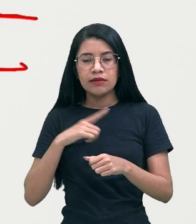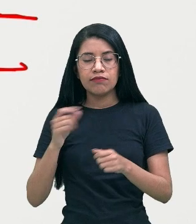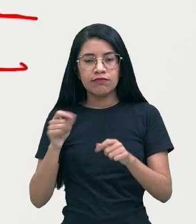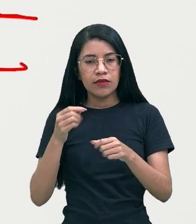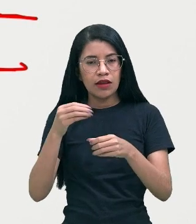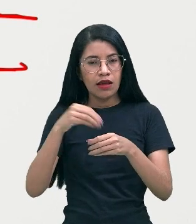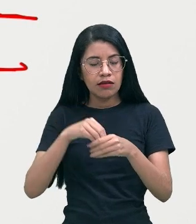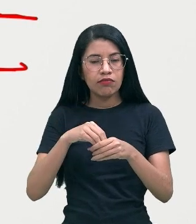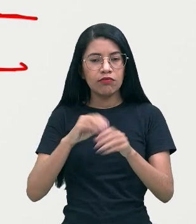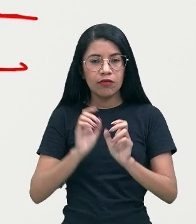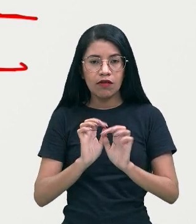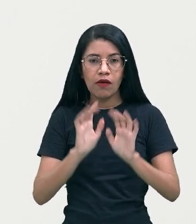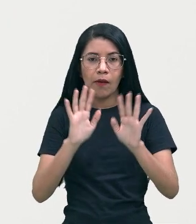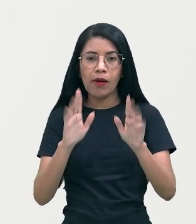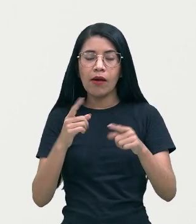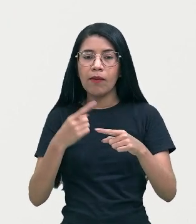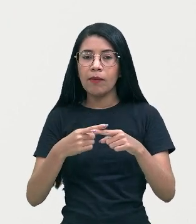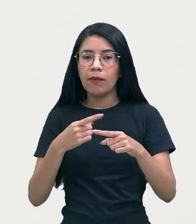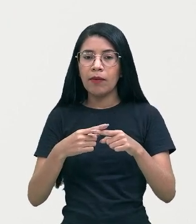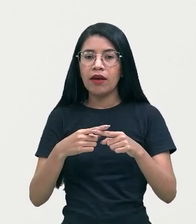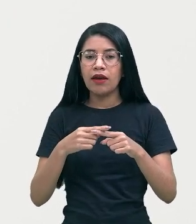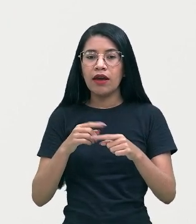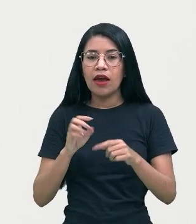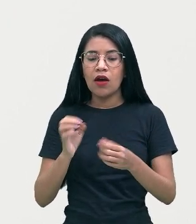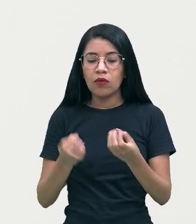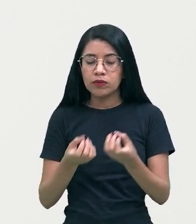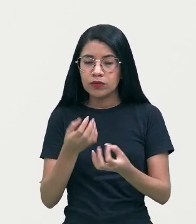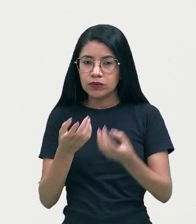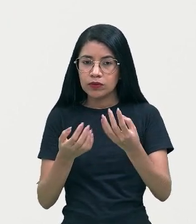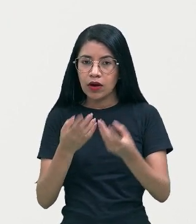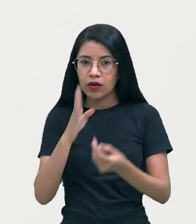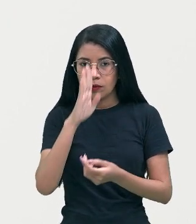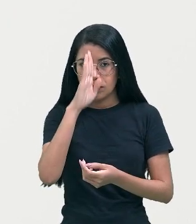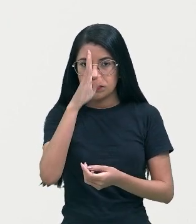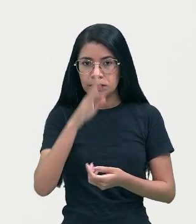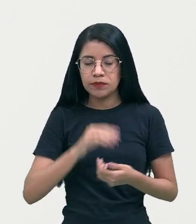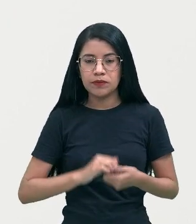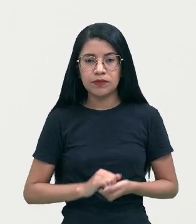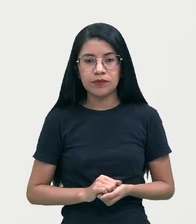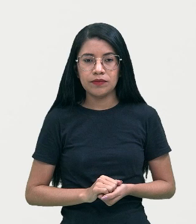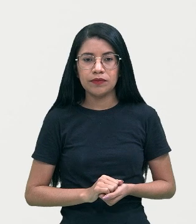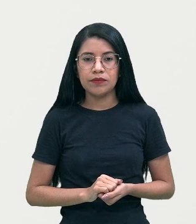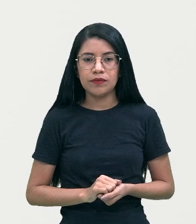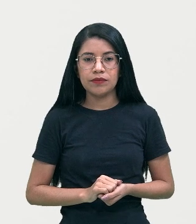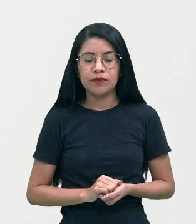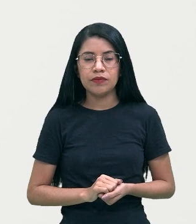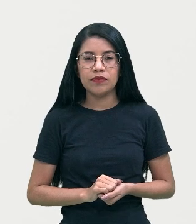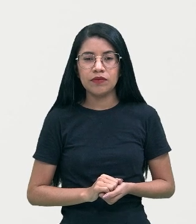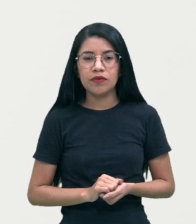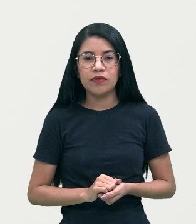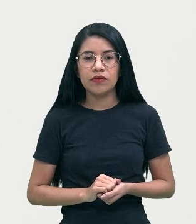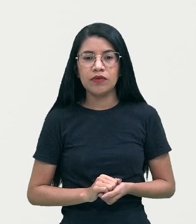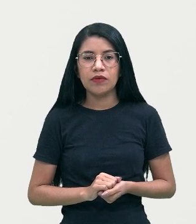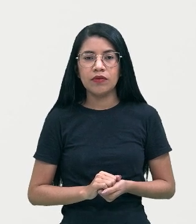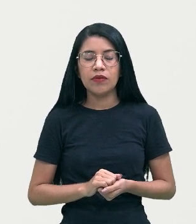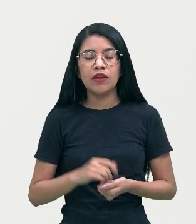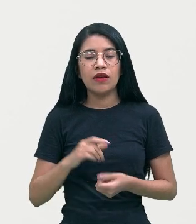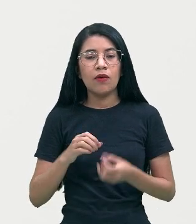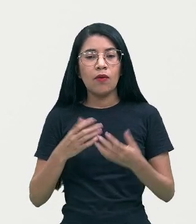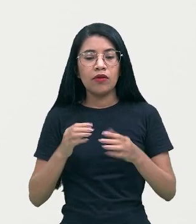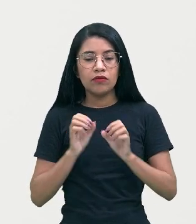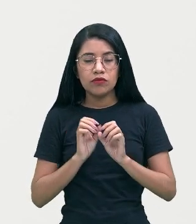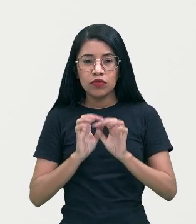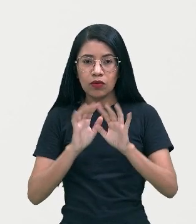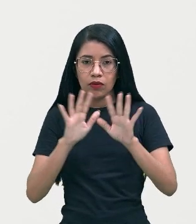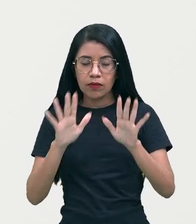fumaça aí, porque é um combustível fóssil que está pegando fogo. Muito bem. Quando eu tenho liberação de monóxido de carbono,